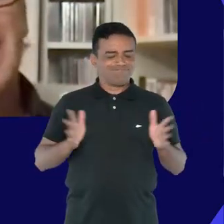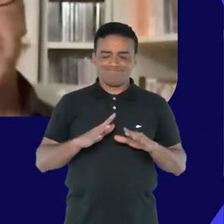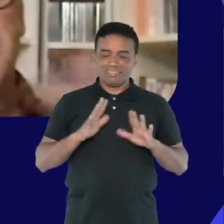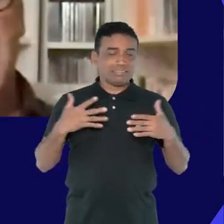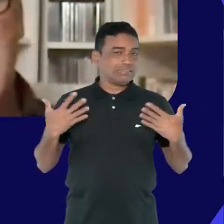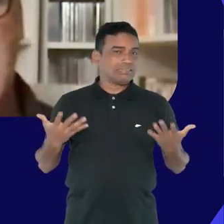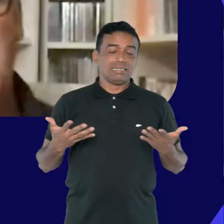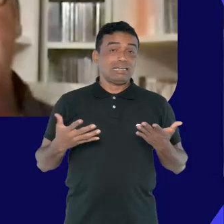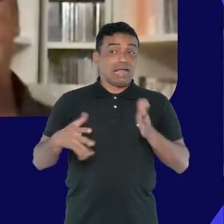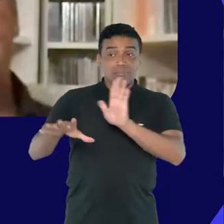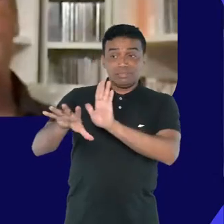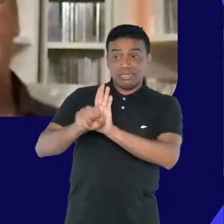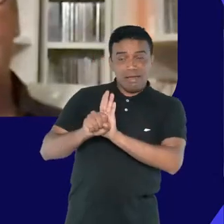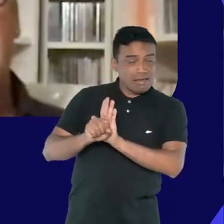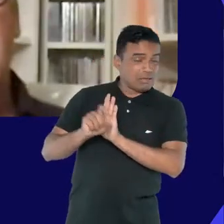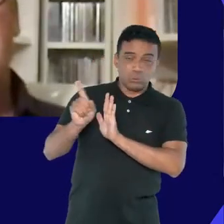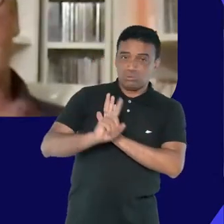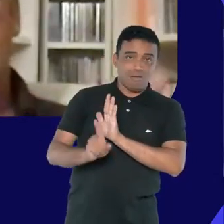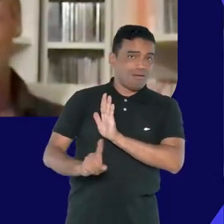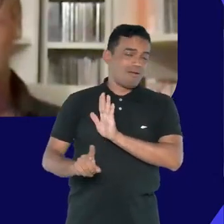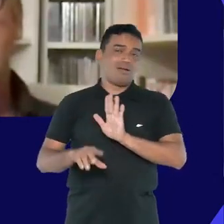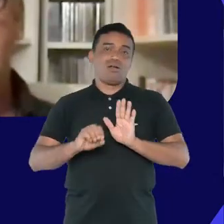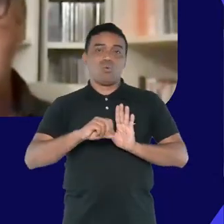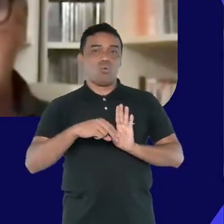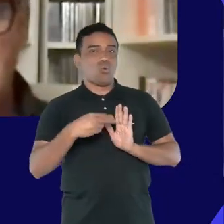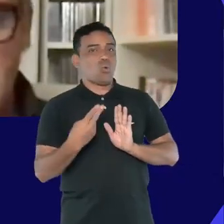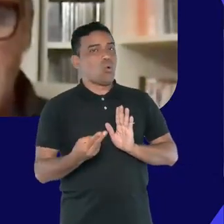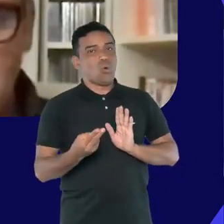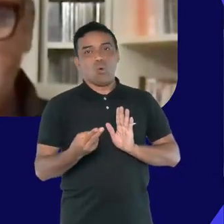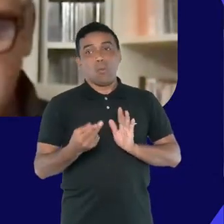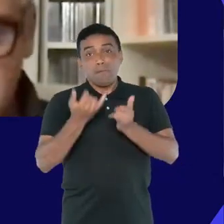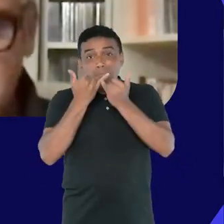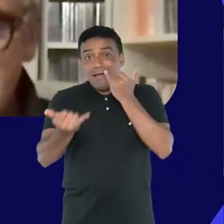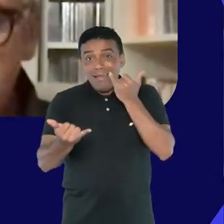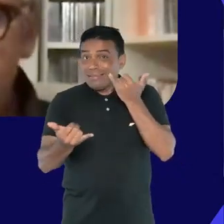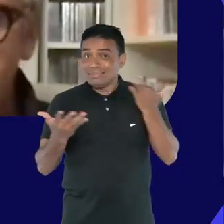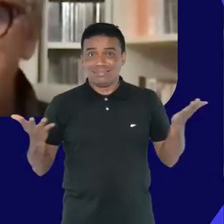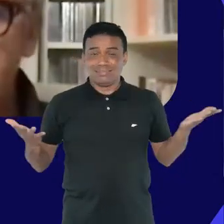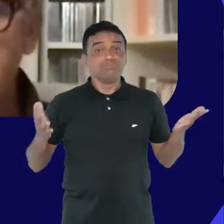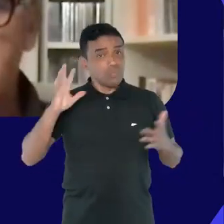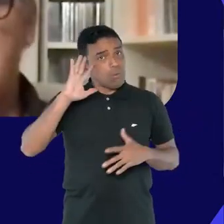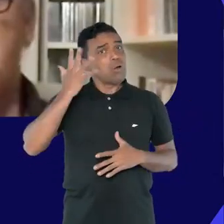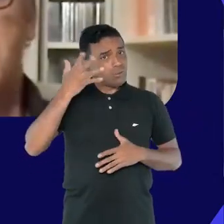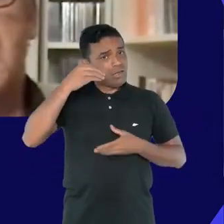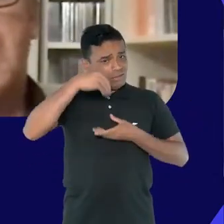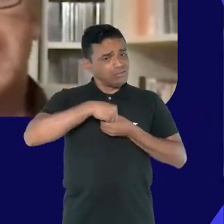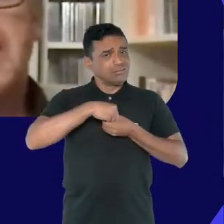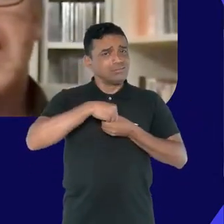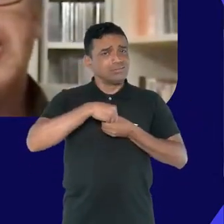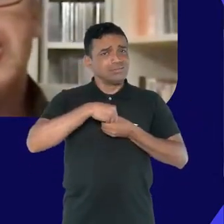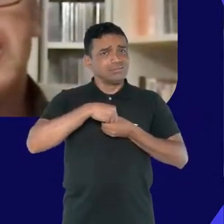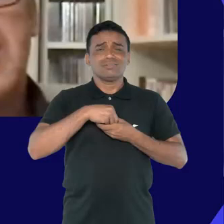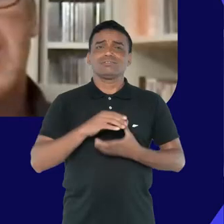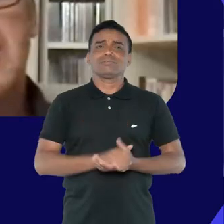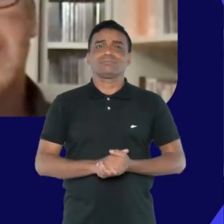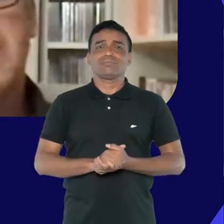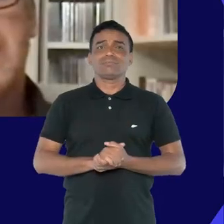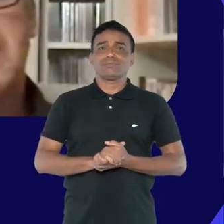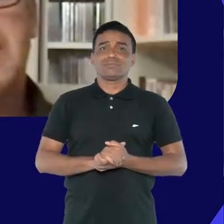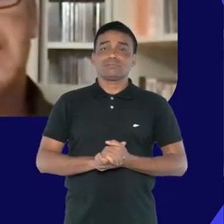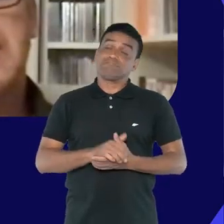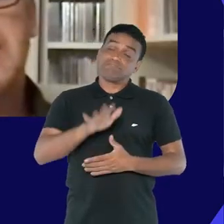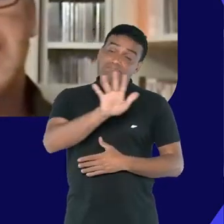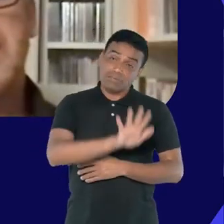tão abstrato ou como possa parecer. Acontece mesmo assim. E em